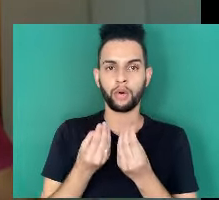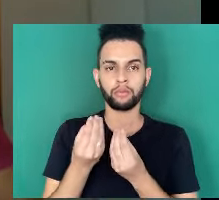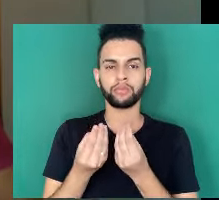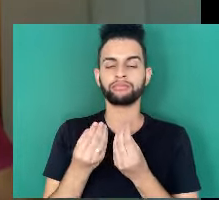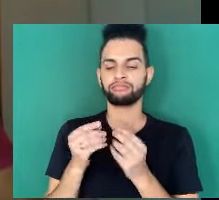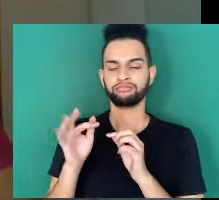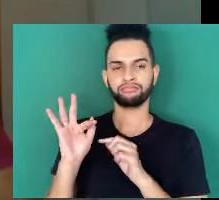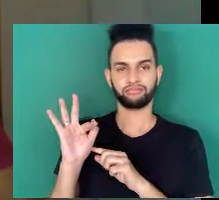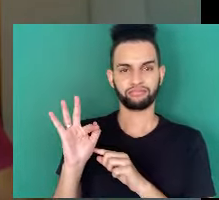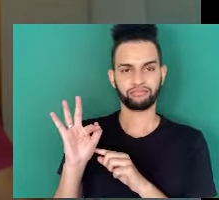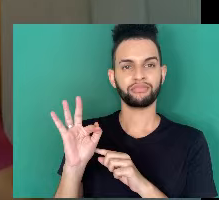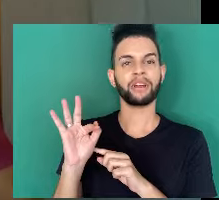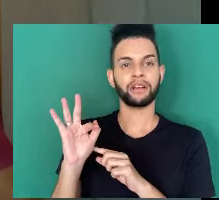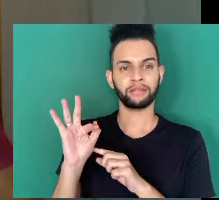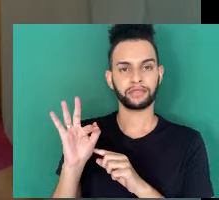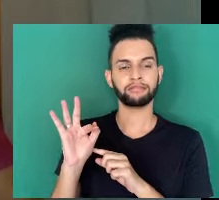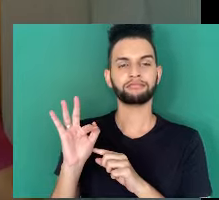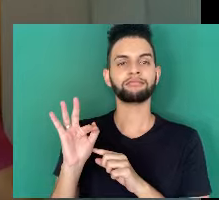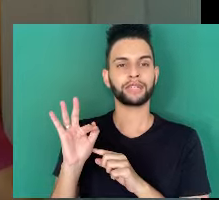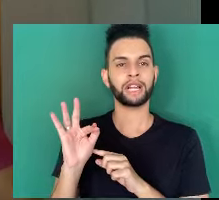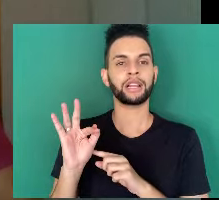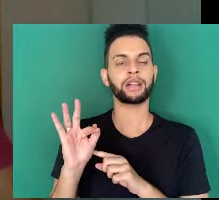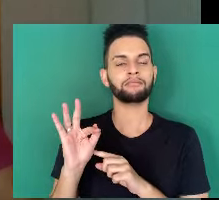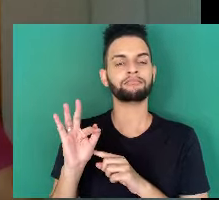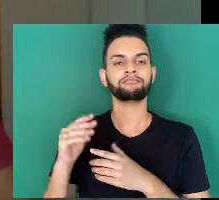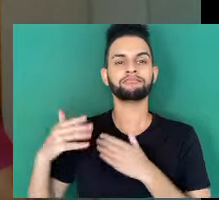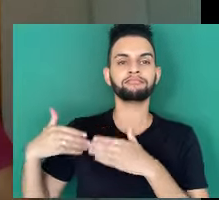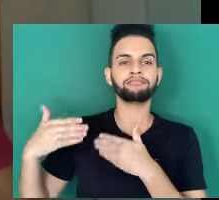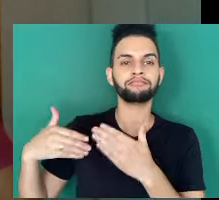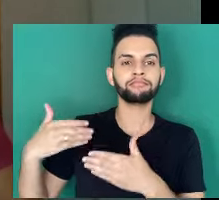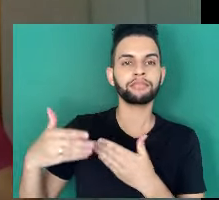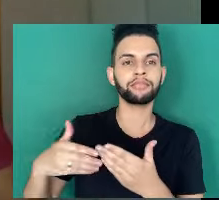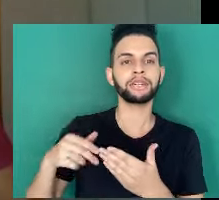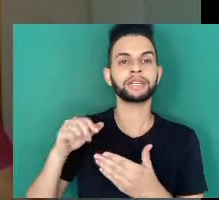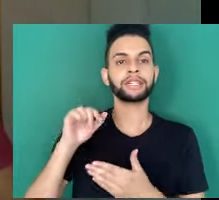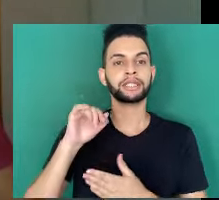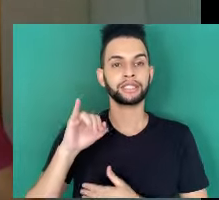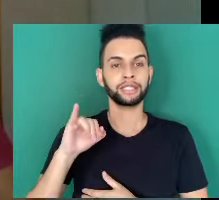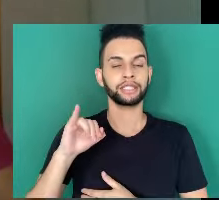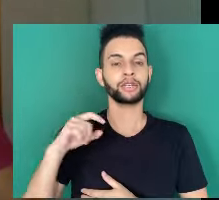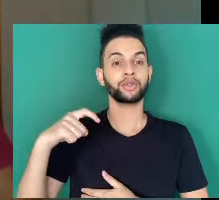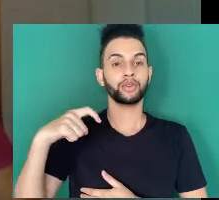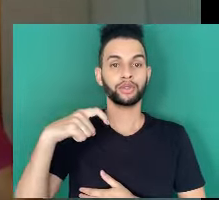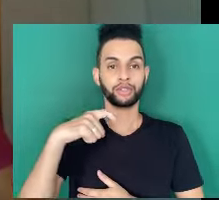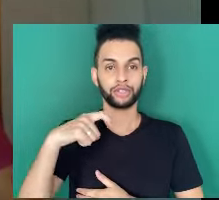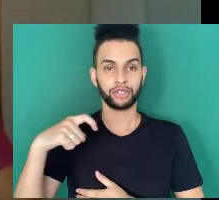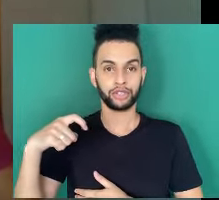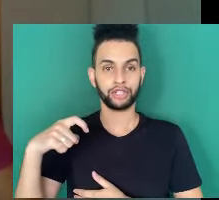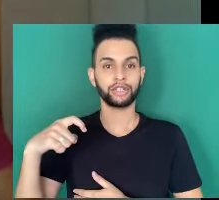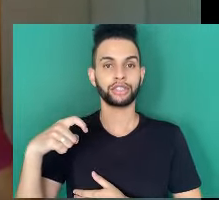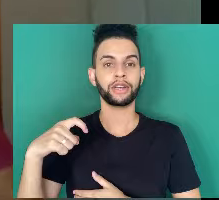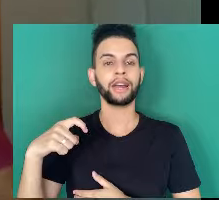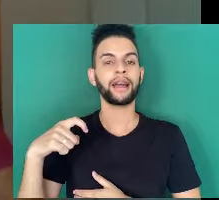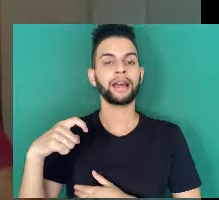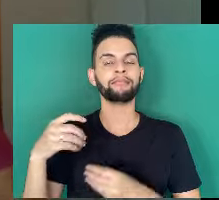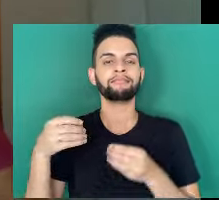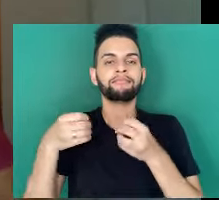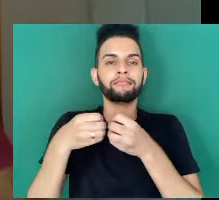quando a variável x do domínio se aproximava cada vez mais de um determinado